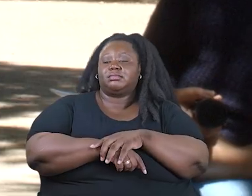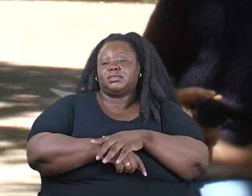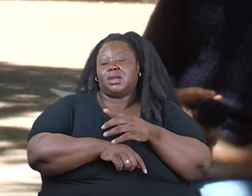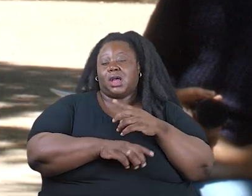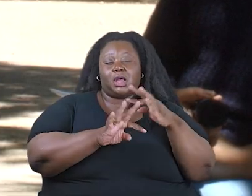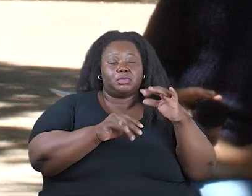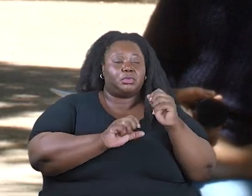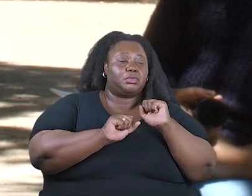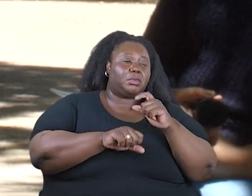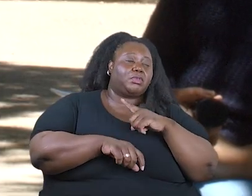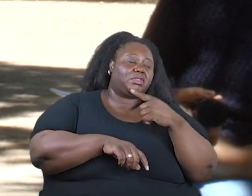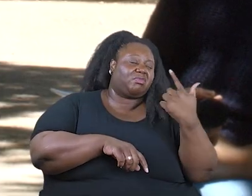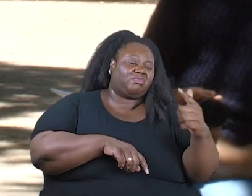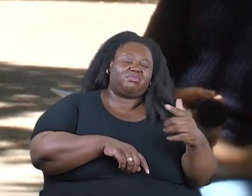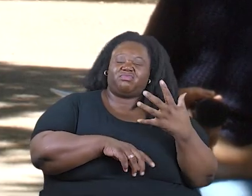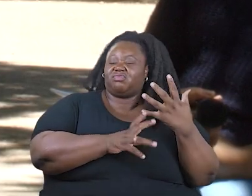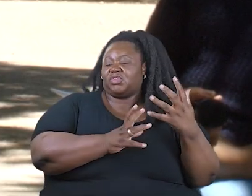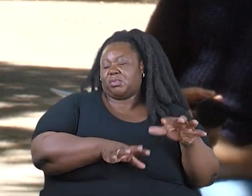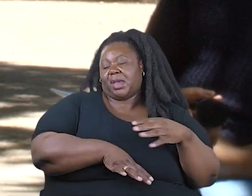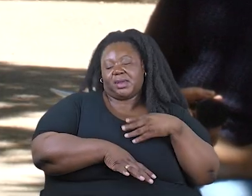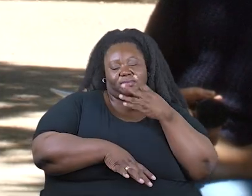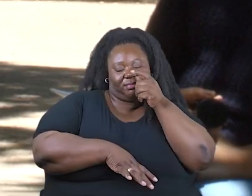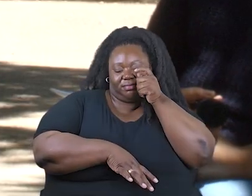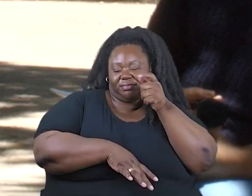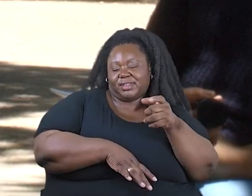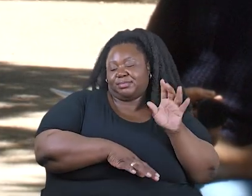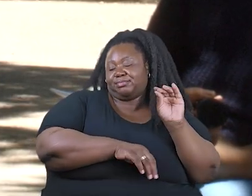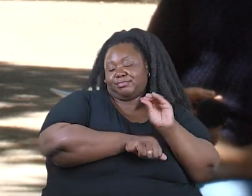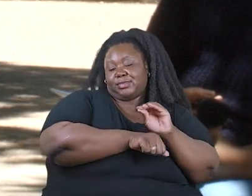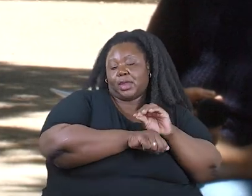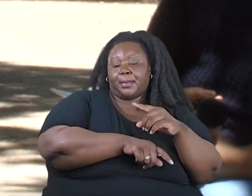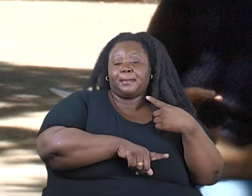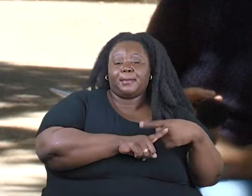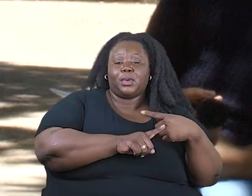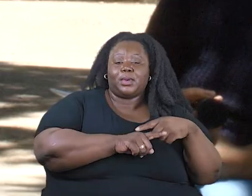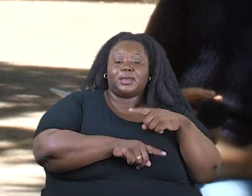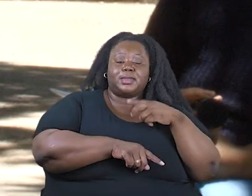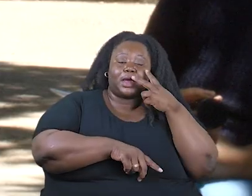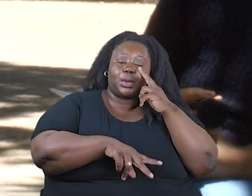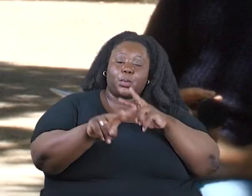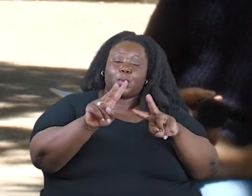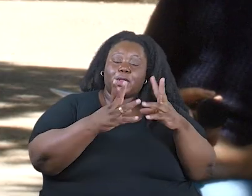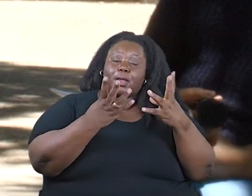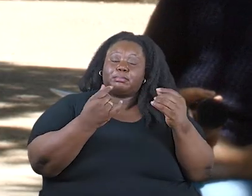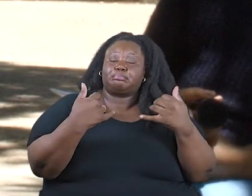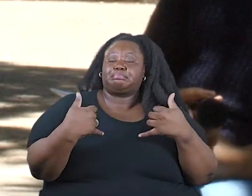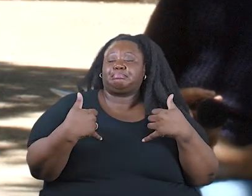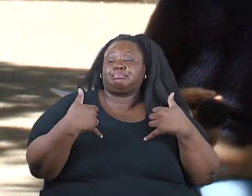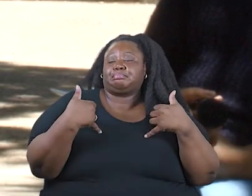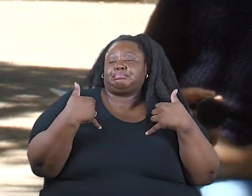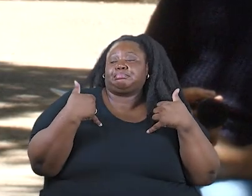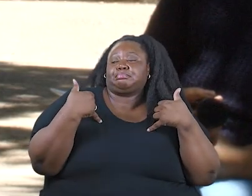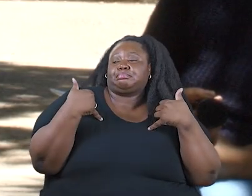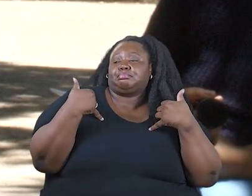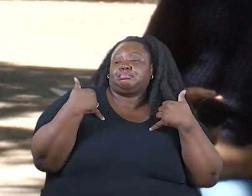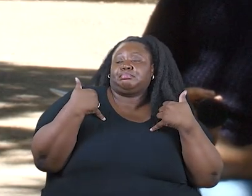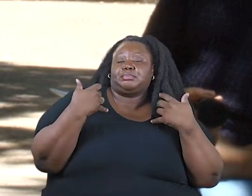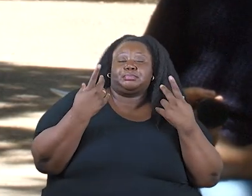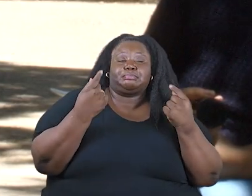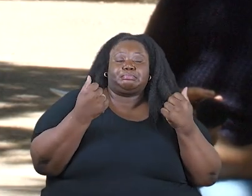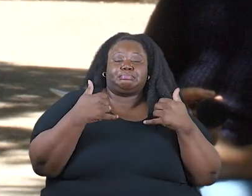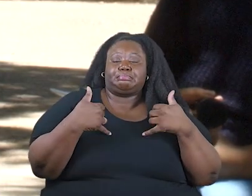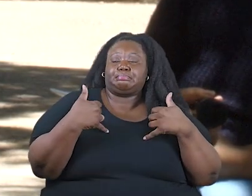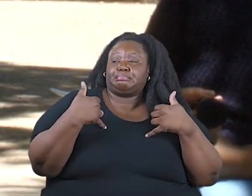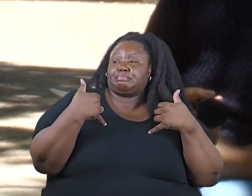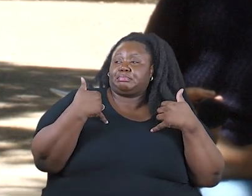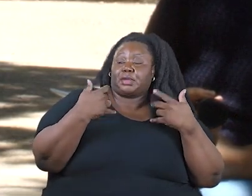que todo mundo pode ter eu não quero ter, não me interessa. Porque a gente tem um olhar que é muito elitista, muito classista